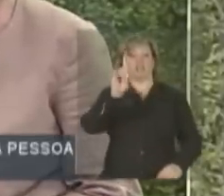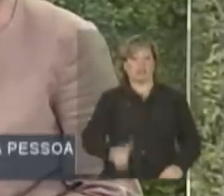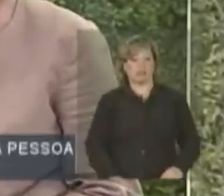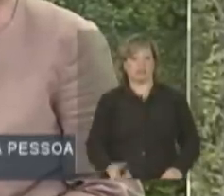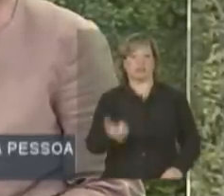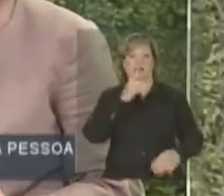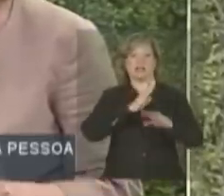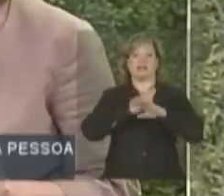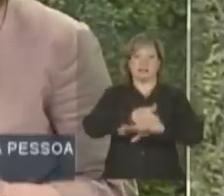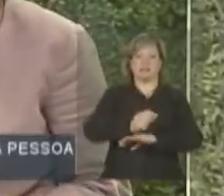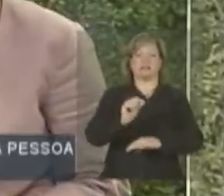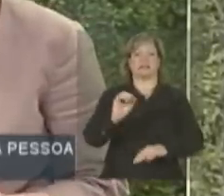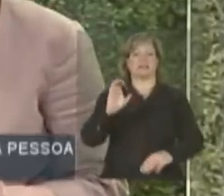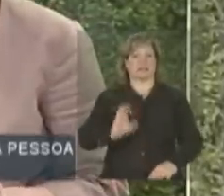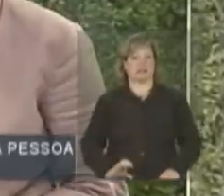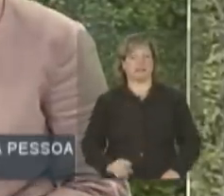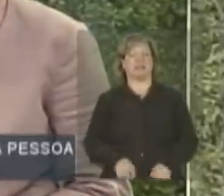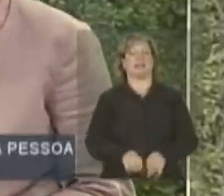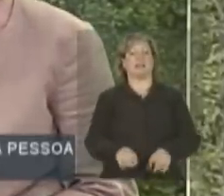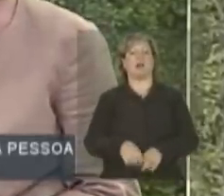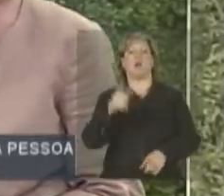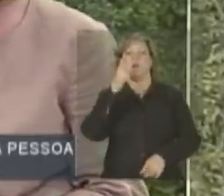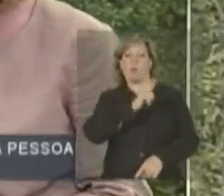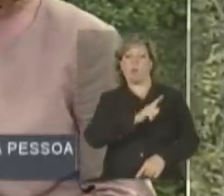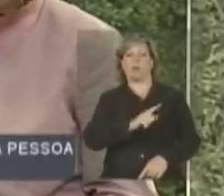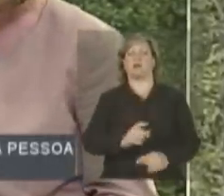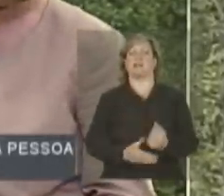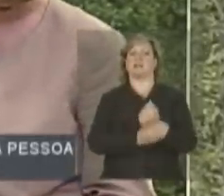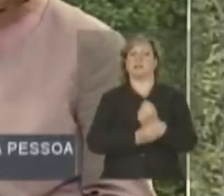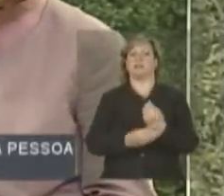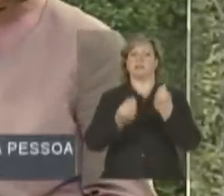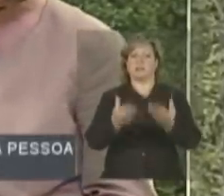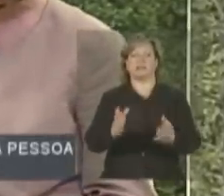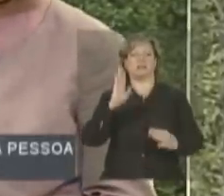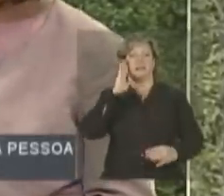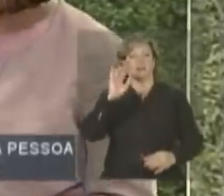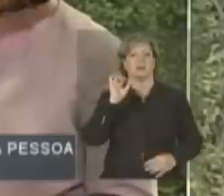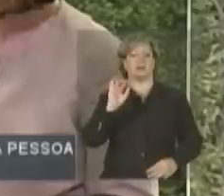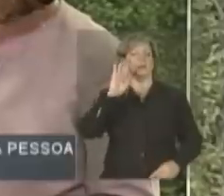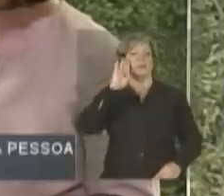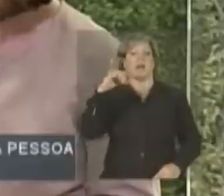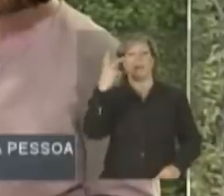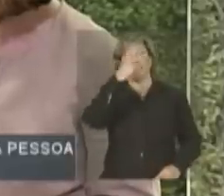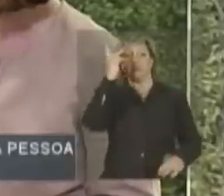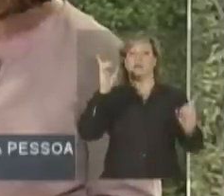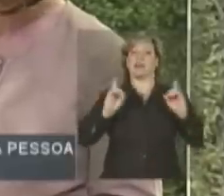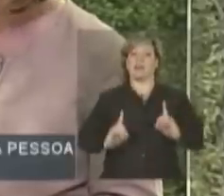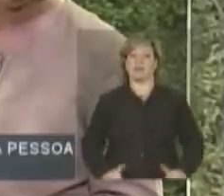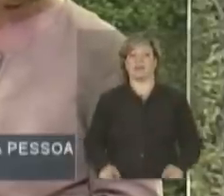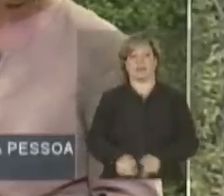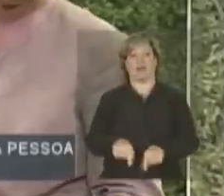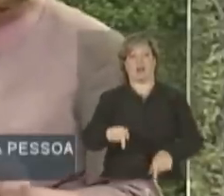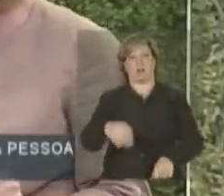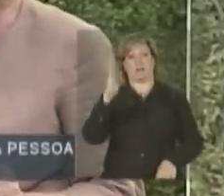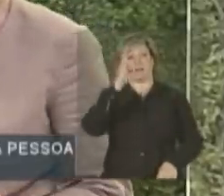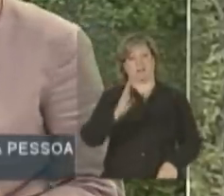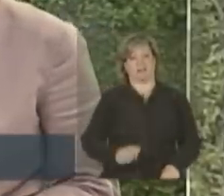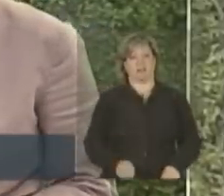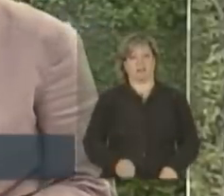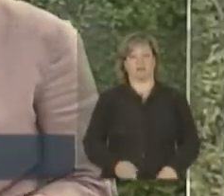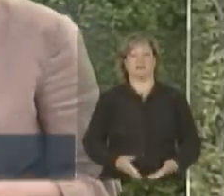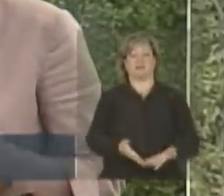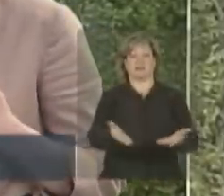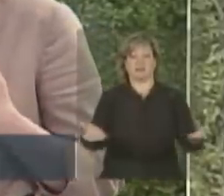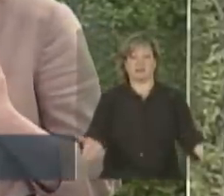cidadania sejam também assegurados de forma destacada às pessoas com deficiência no Brasil. Sejam,